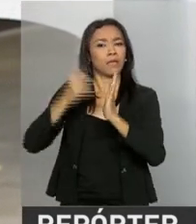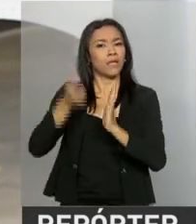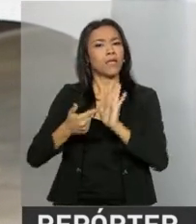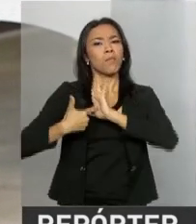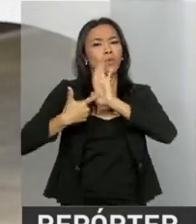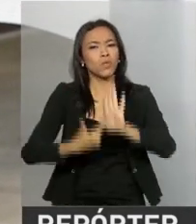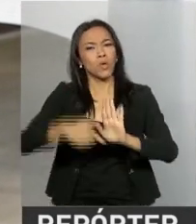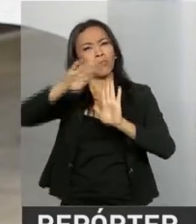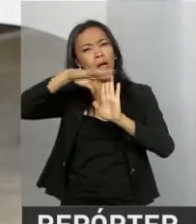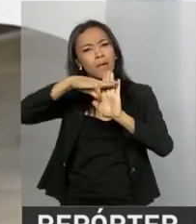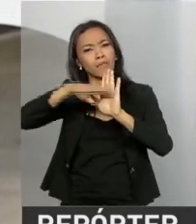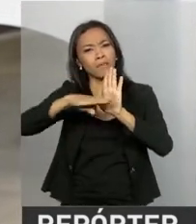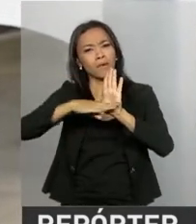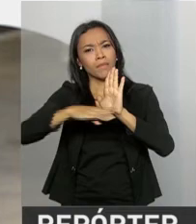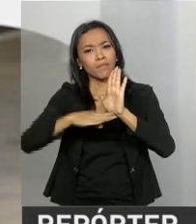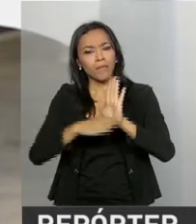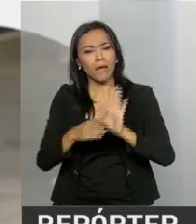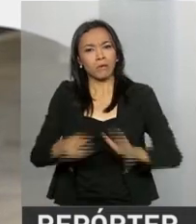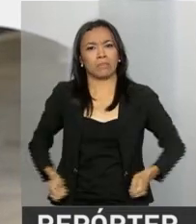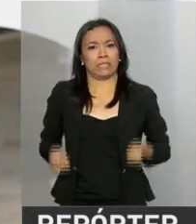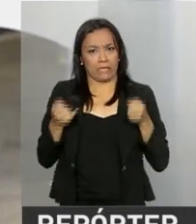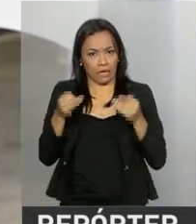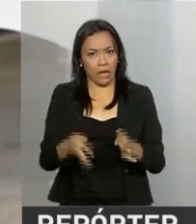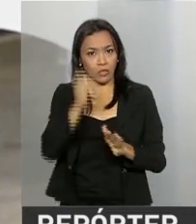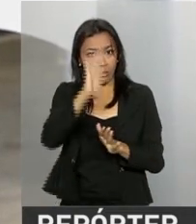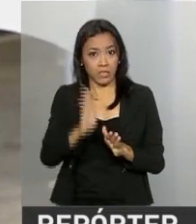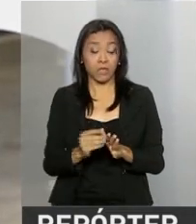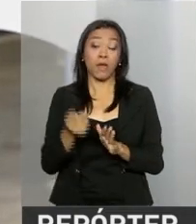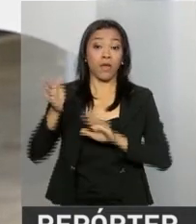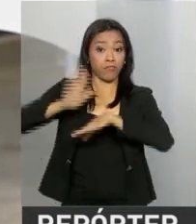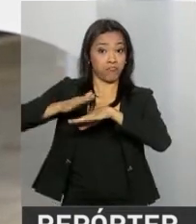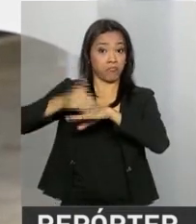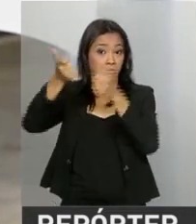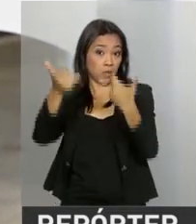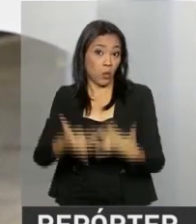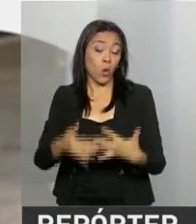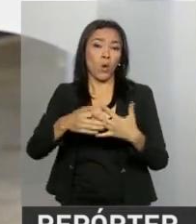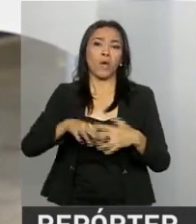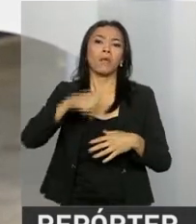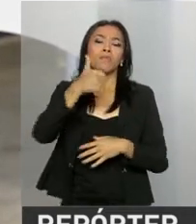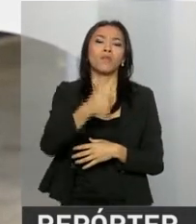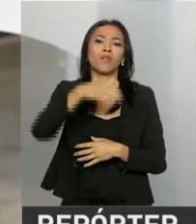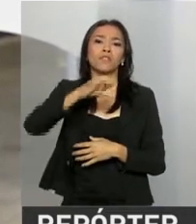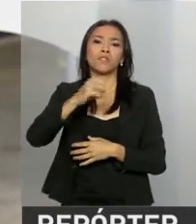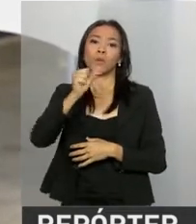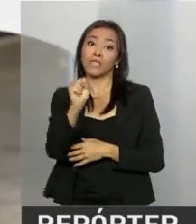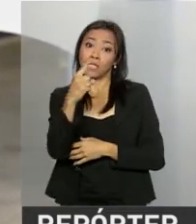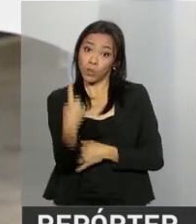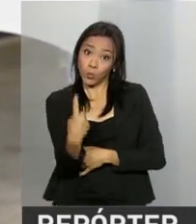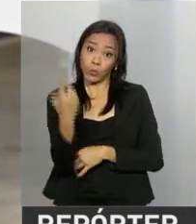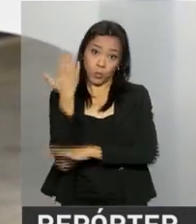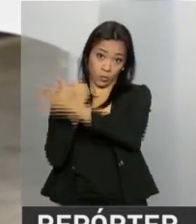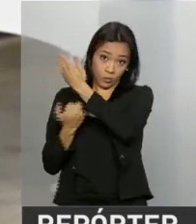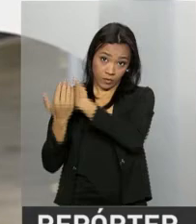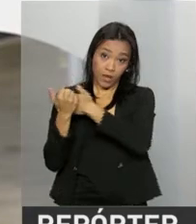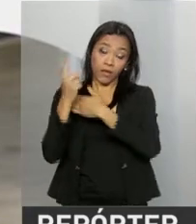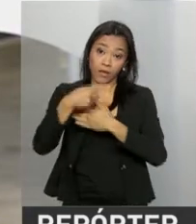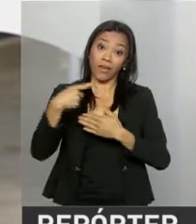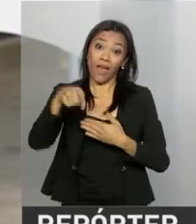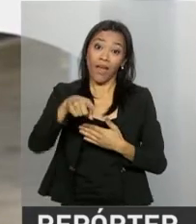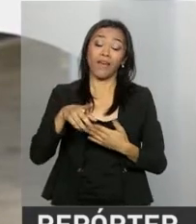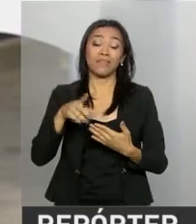crescimento das despesas no brasil segundo ele em 1981 os gastos primários que são os gastos que mais comprometem o crescimento